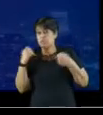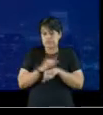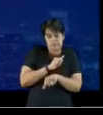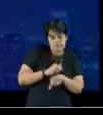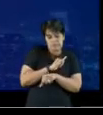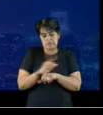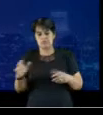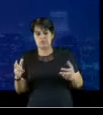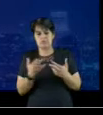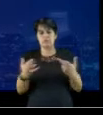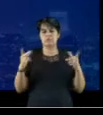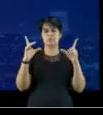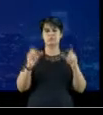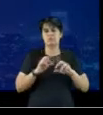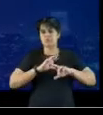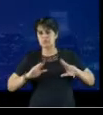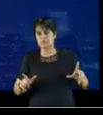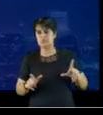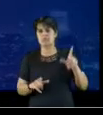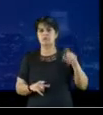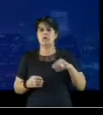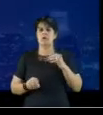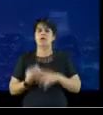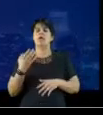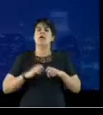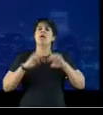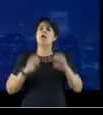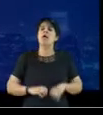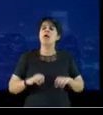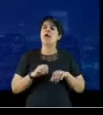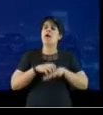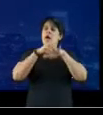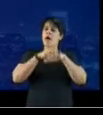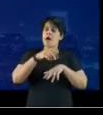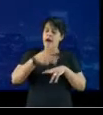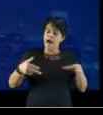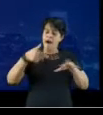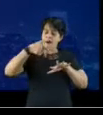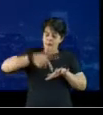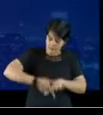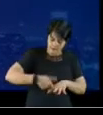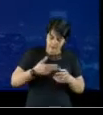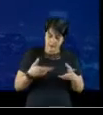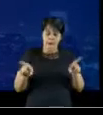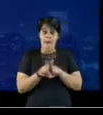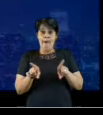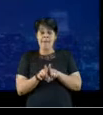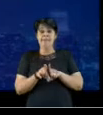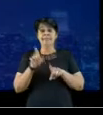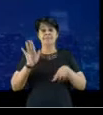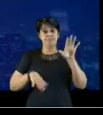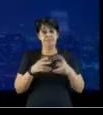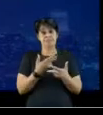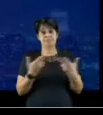diferenciadas para a implantação de infraestrutura de transmissão e dispositivos cuja disponibilidade